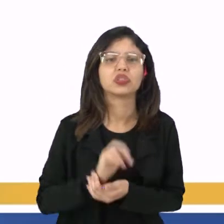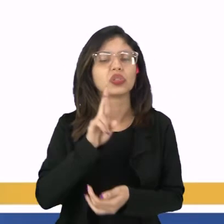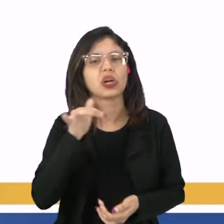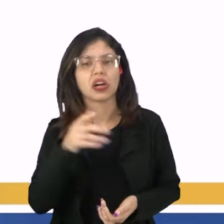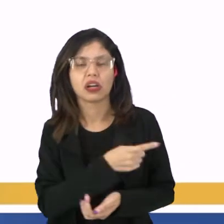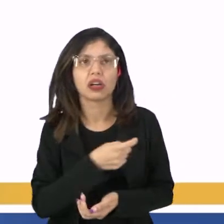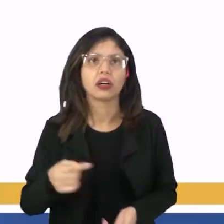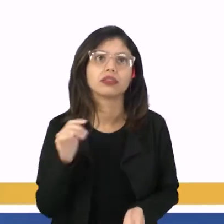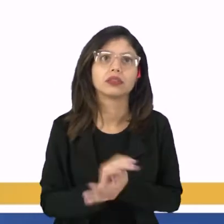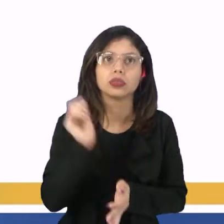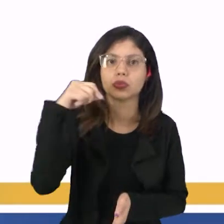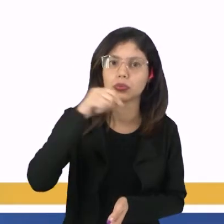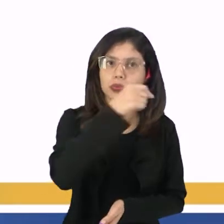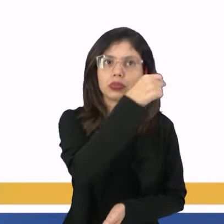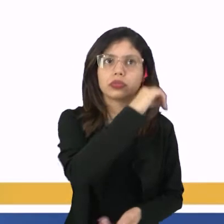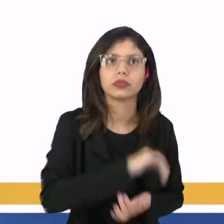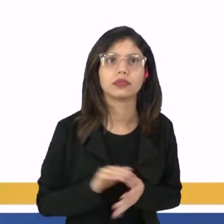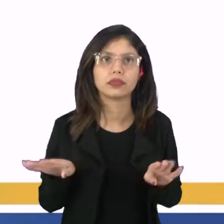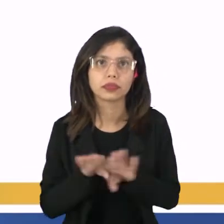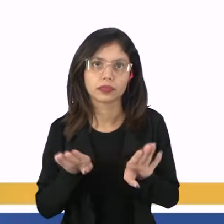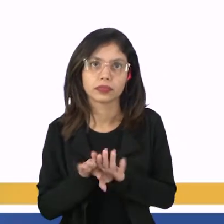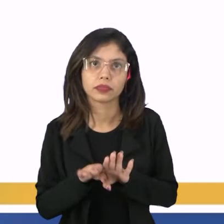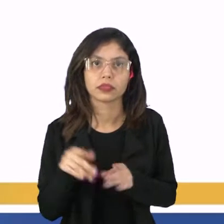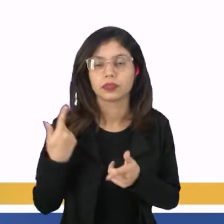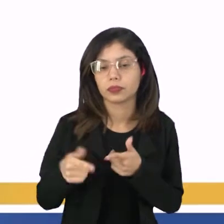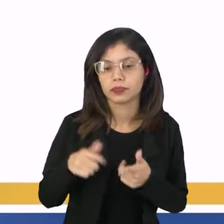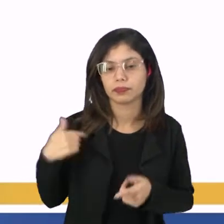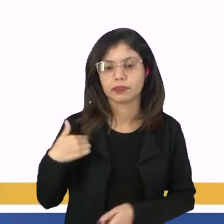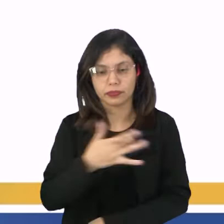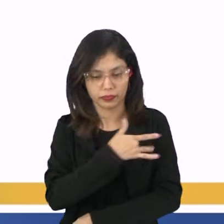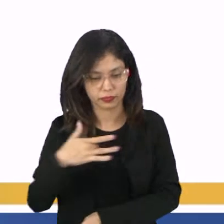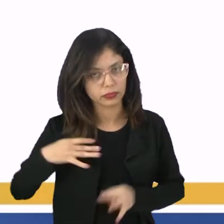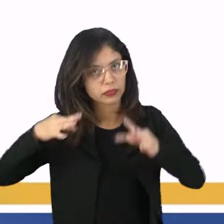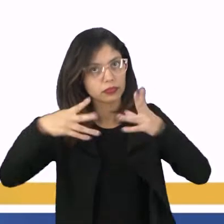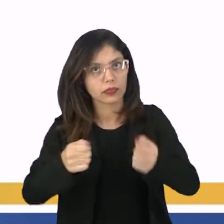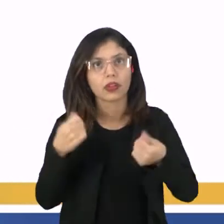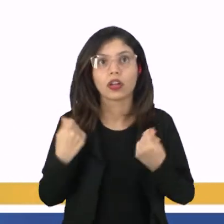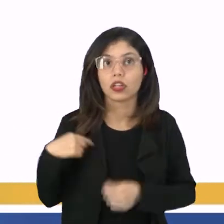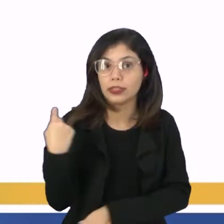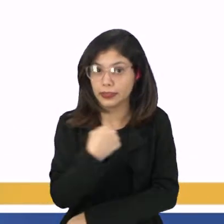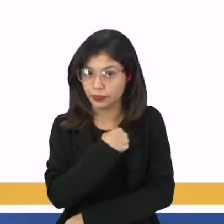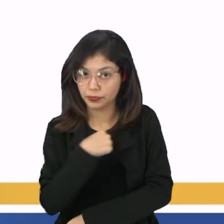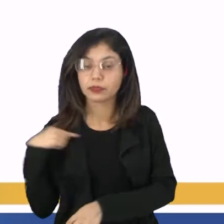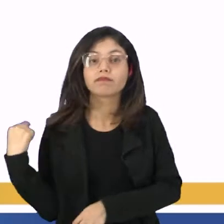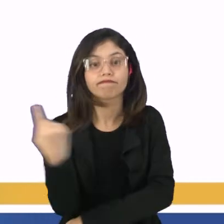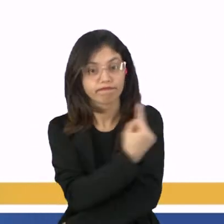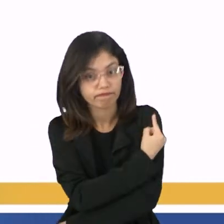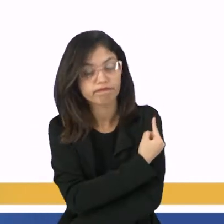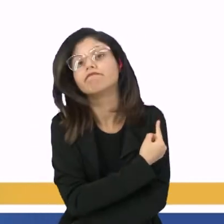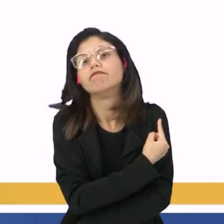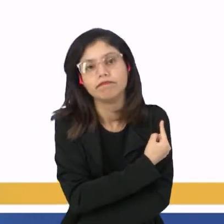insetos. É um risco à saúde de todos. Eu e toda a comunidade esperamos há meses